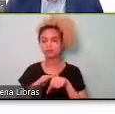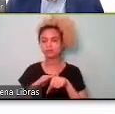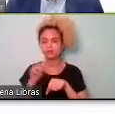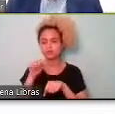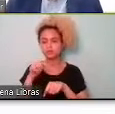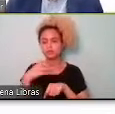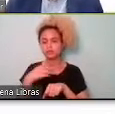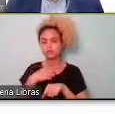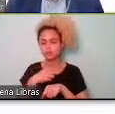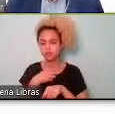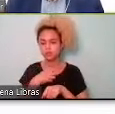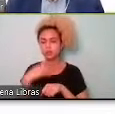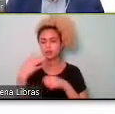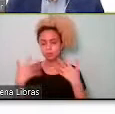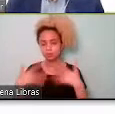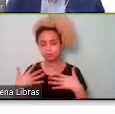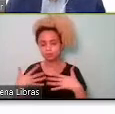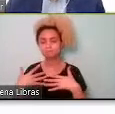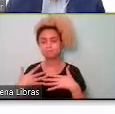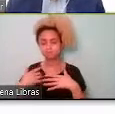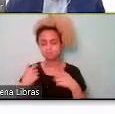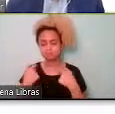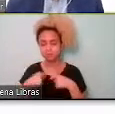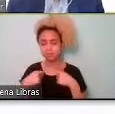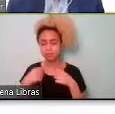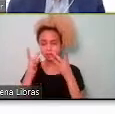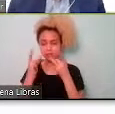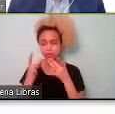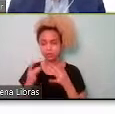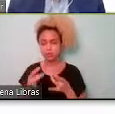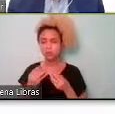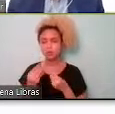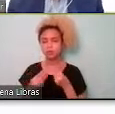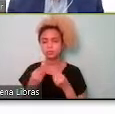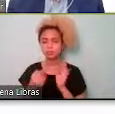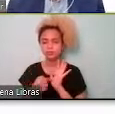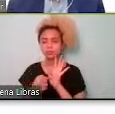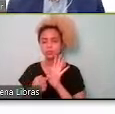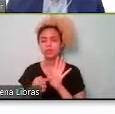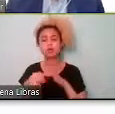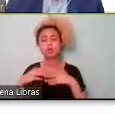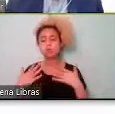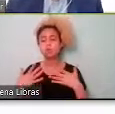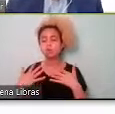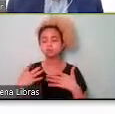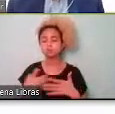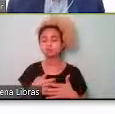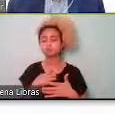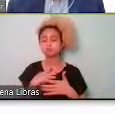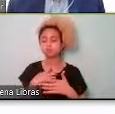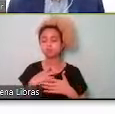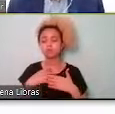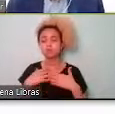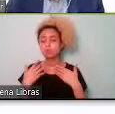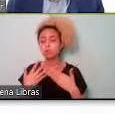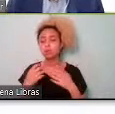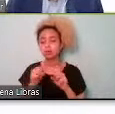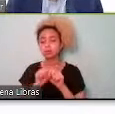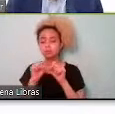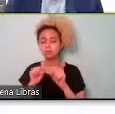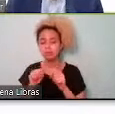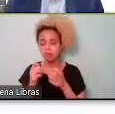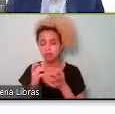é bastante, tem que ter detalhes. Como isso vai ser desenvolvido, qual vai ser o impacto, qual vai ser o sistema